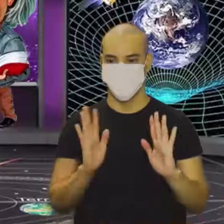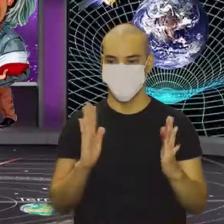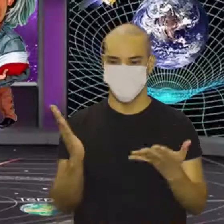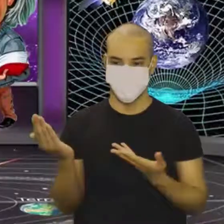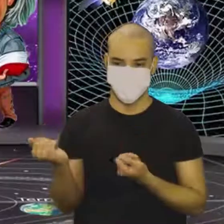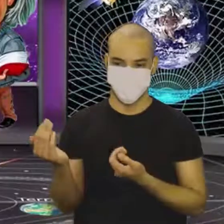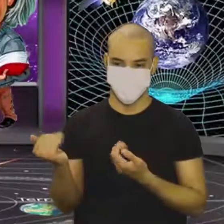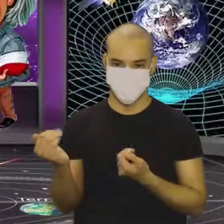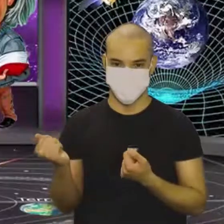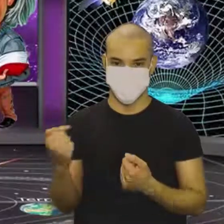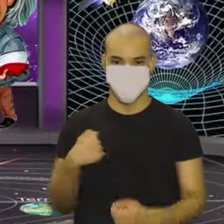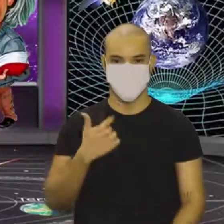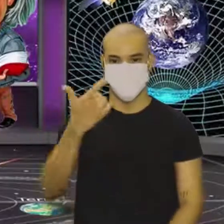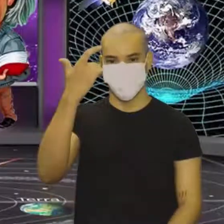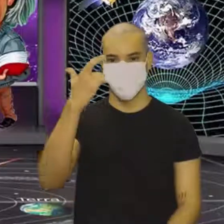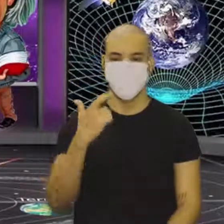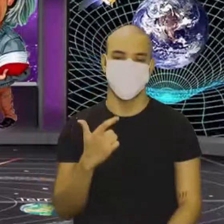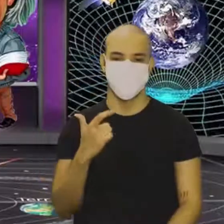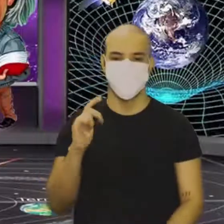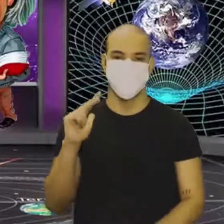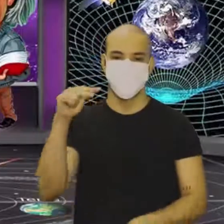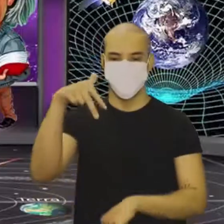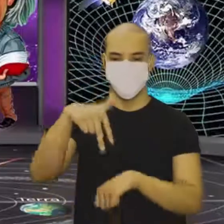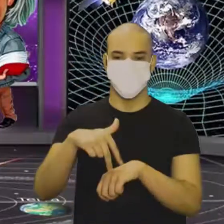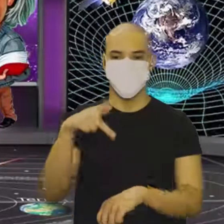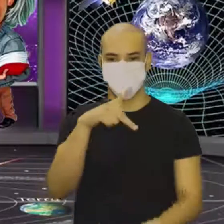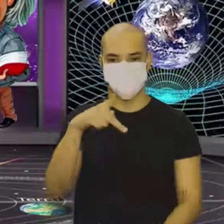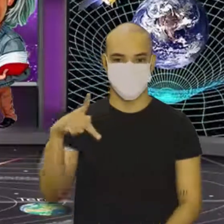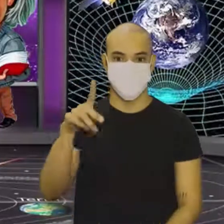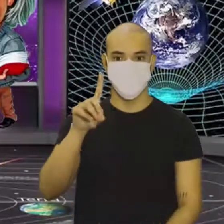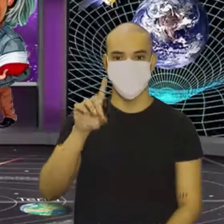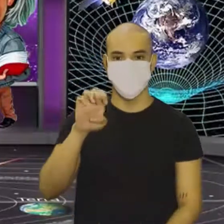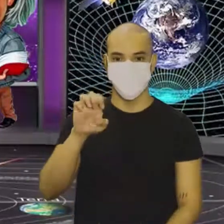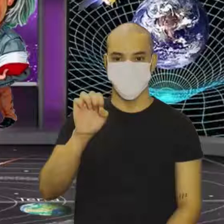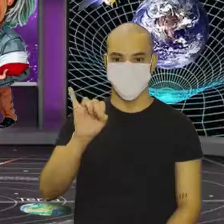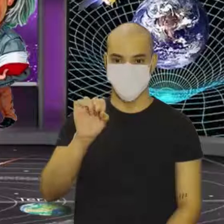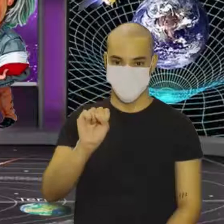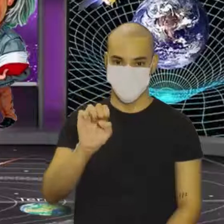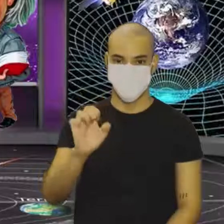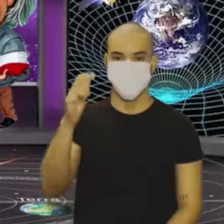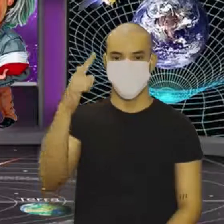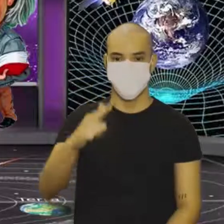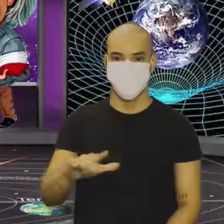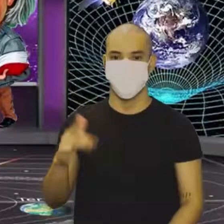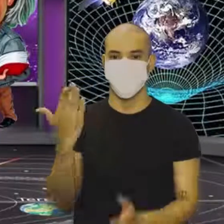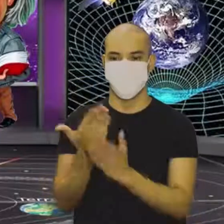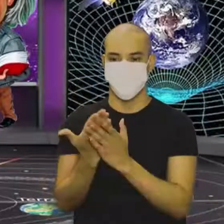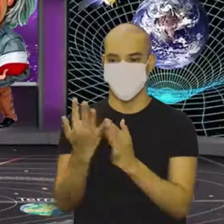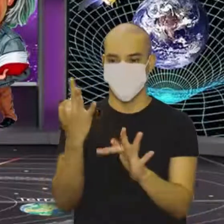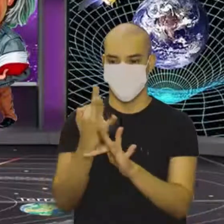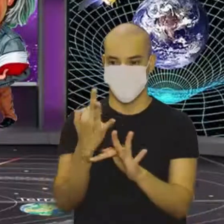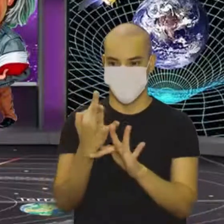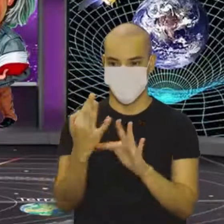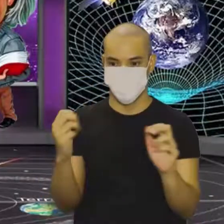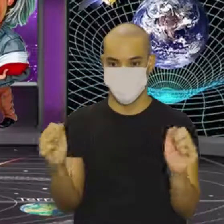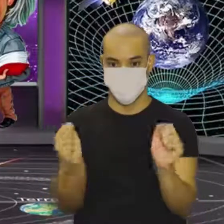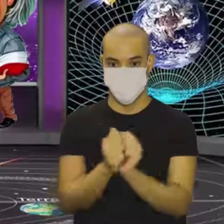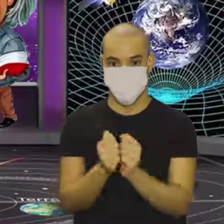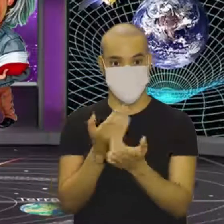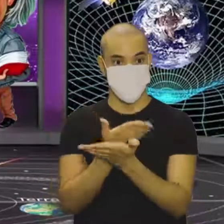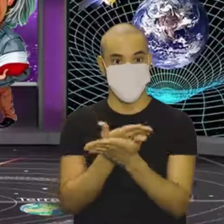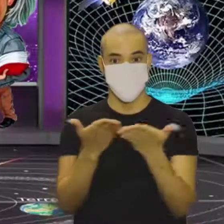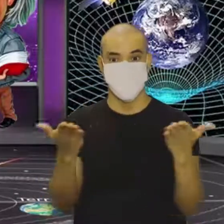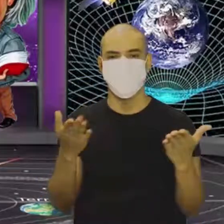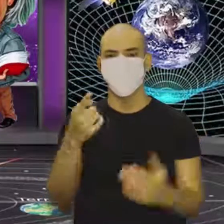Olá, jovens! Olha eu aqui de novo, professora Deise Lima na área, para mais uma aula de física com vocês. E aí,